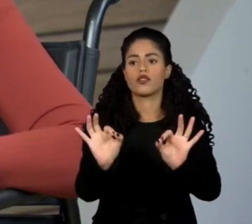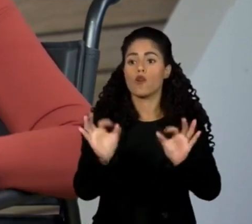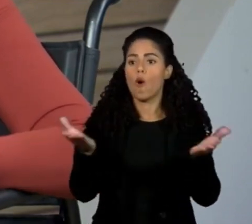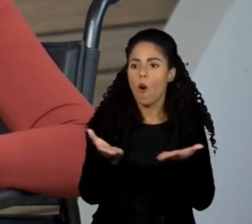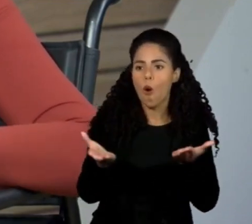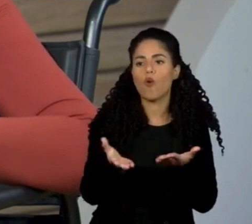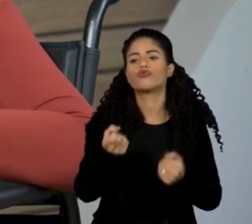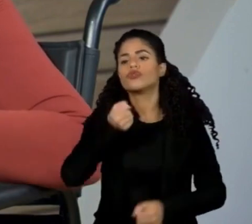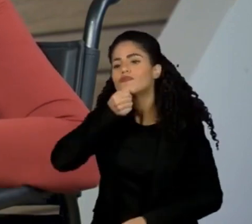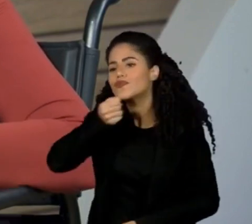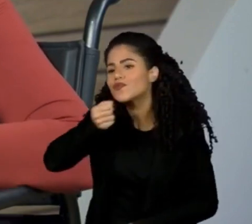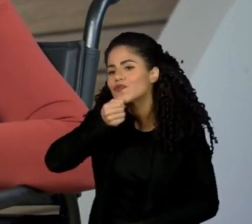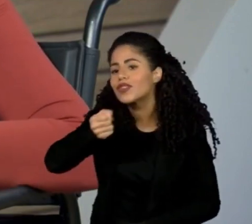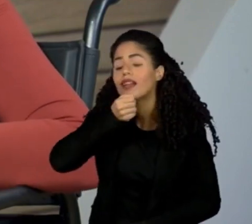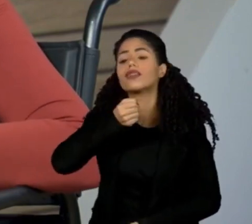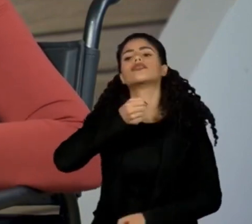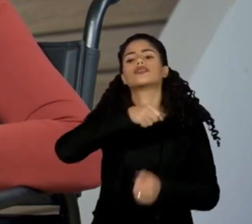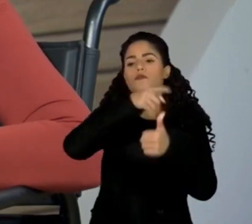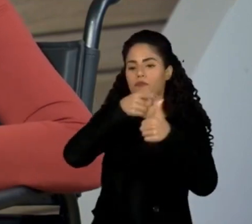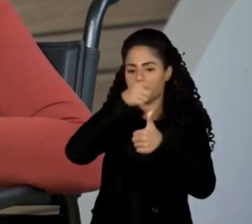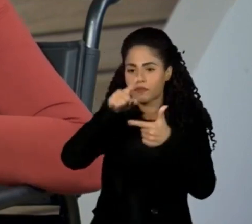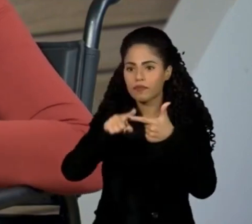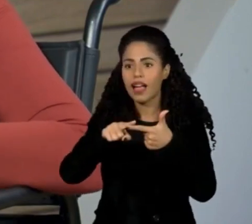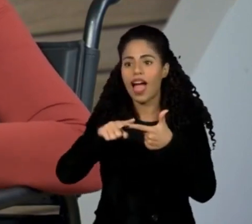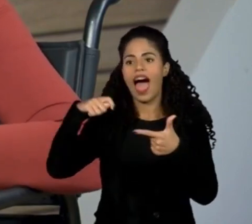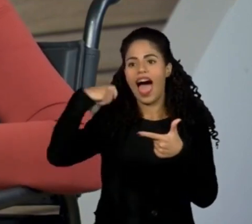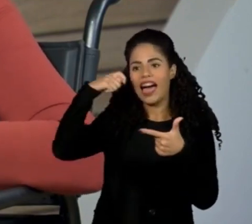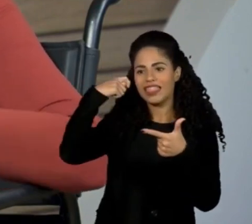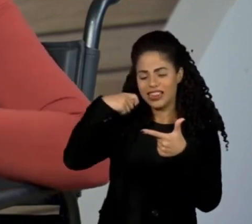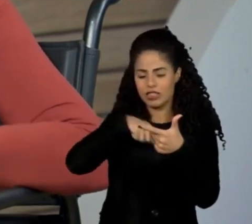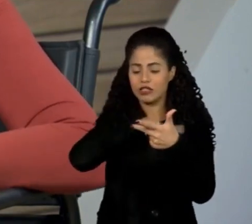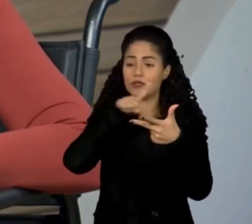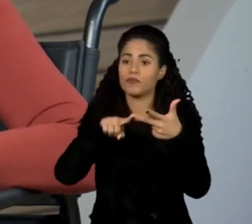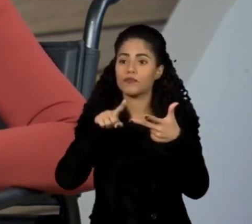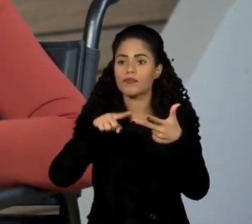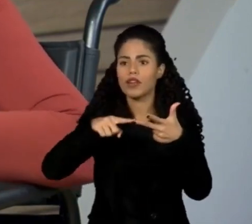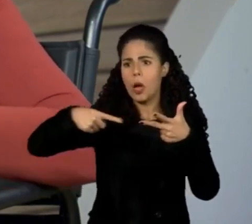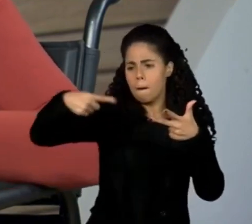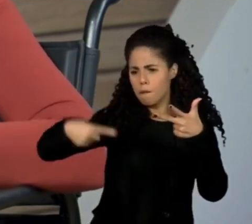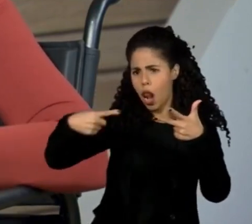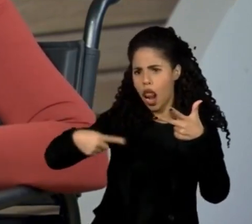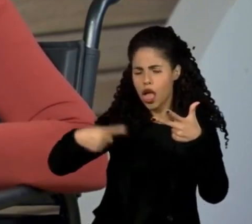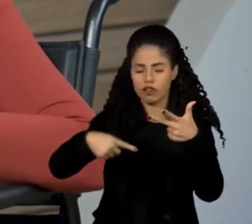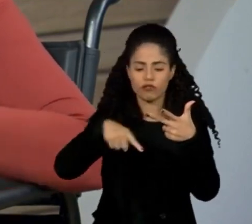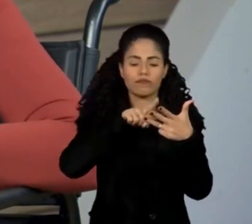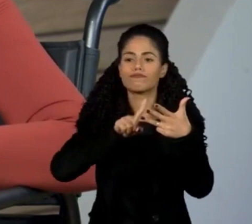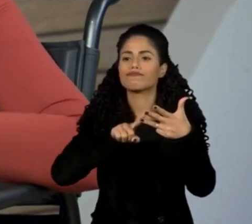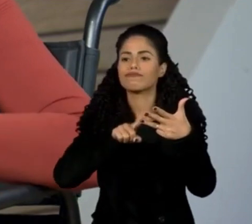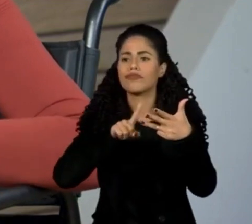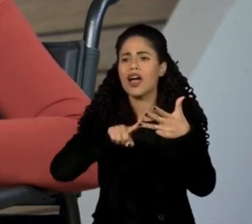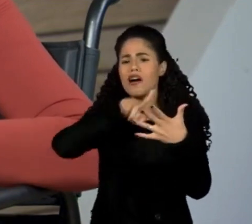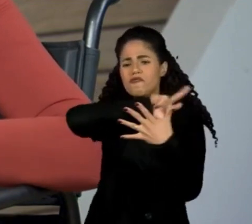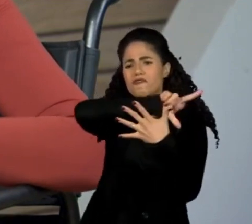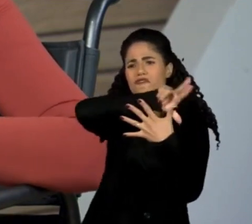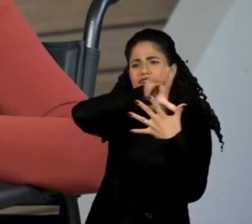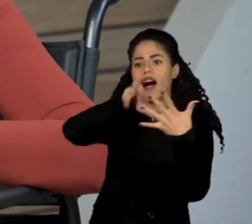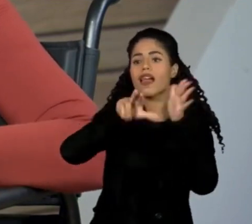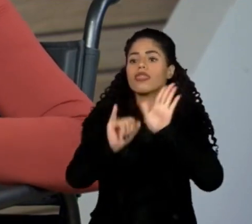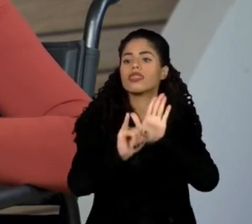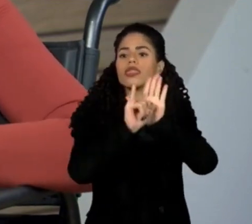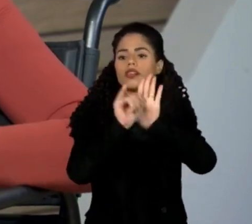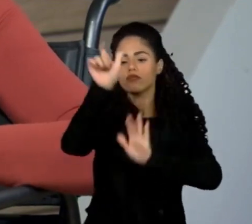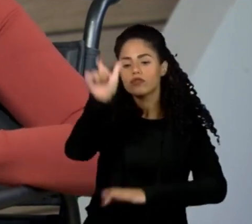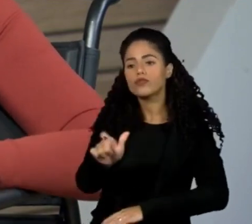ver jornalistas nós conseguimos ver atrizes nós conseguimos ver políticos nós conseguimos ver a identidade